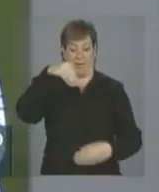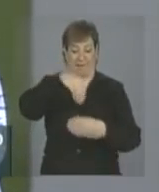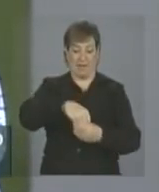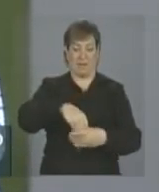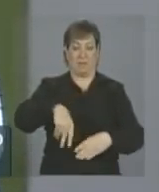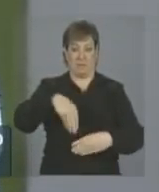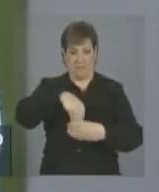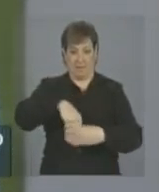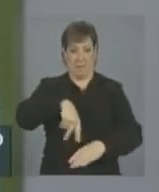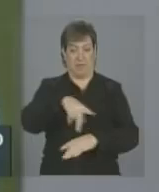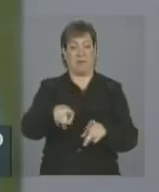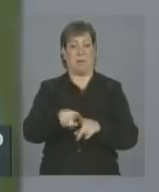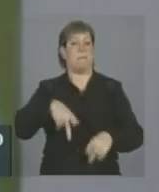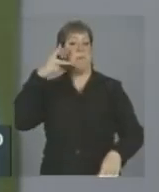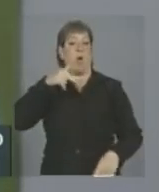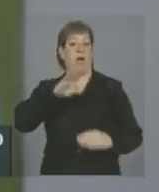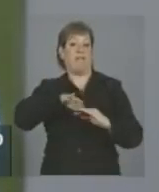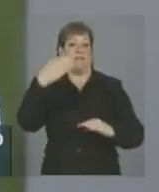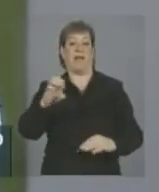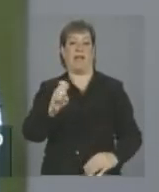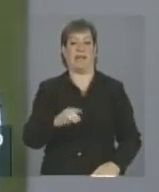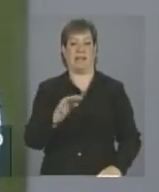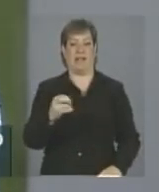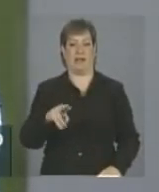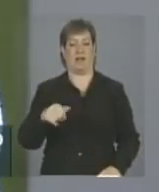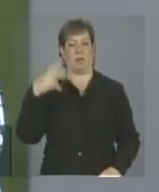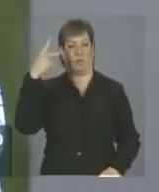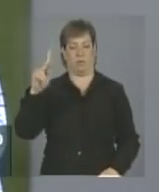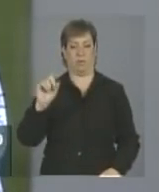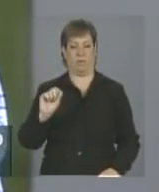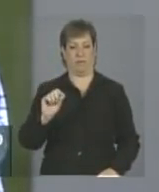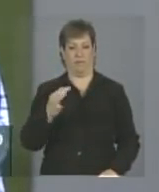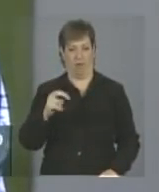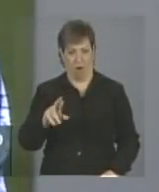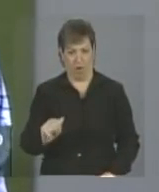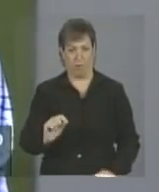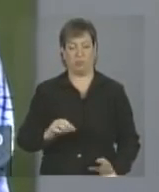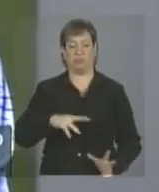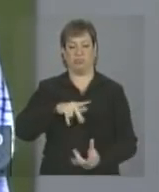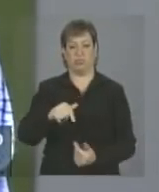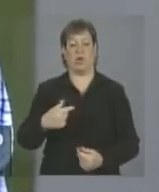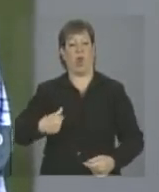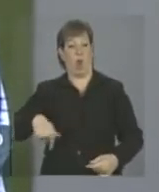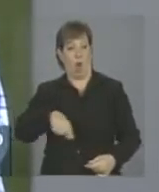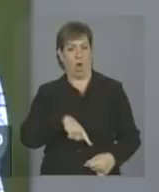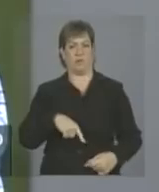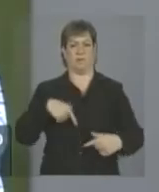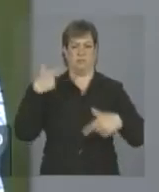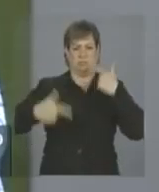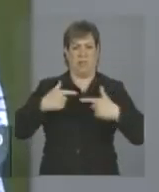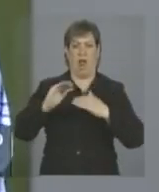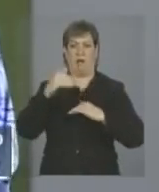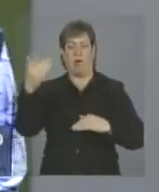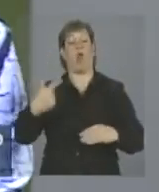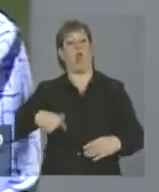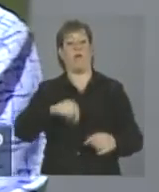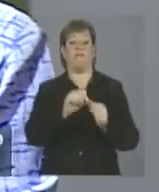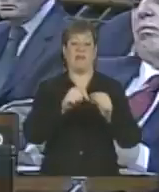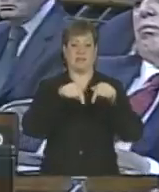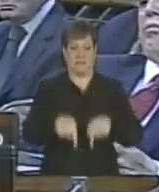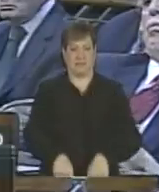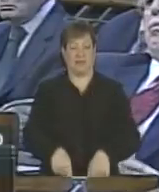política externa no Brasil. O que nós defendemos lá fora é o que nós fazemos aqui dentro. E isso é